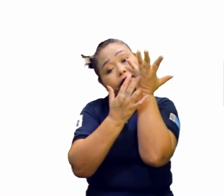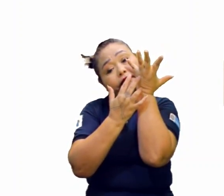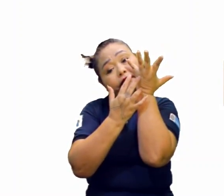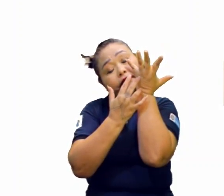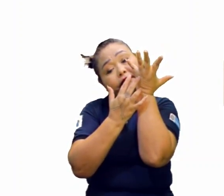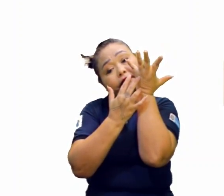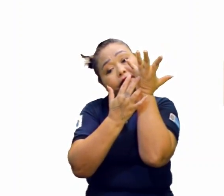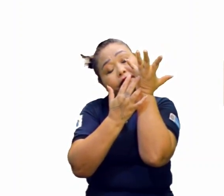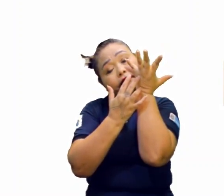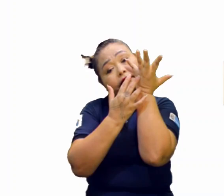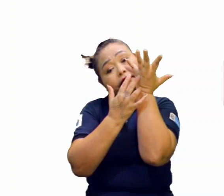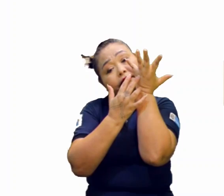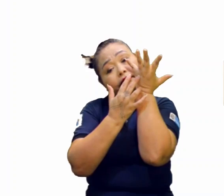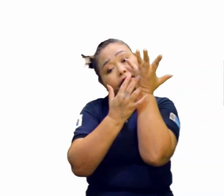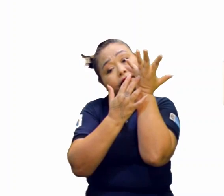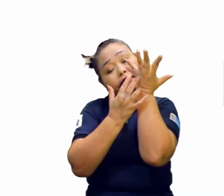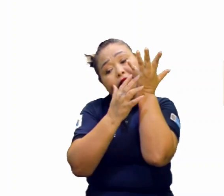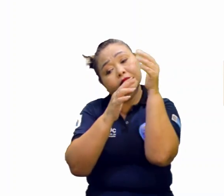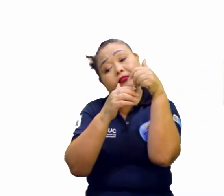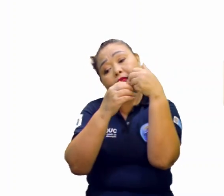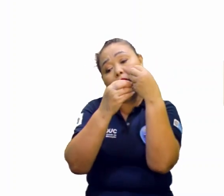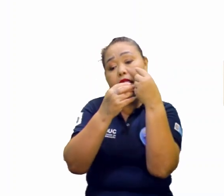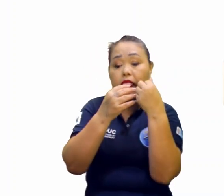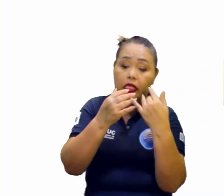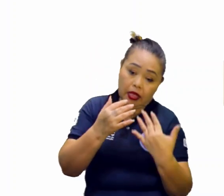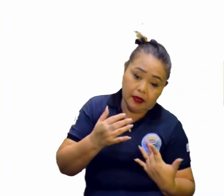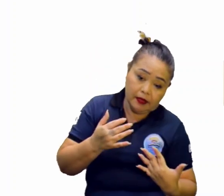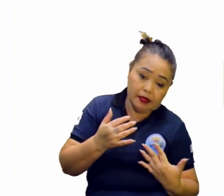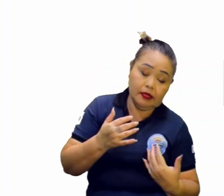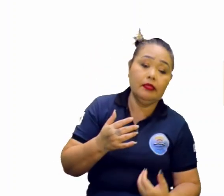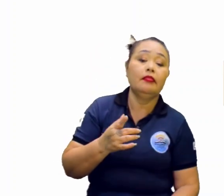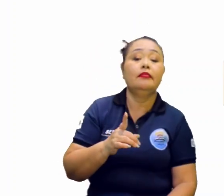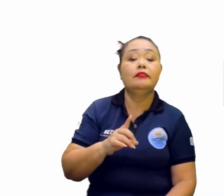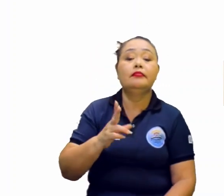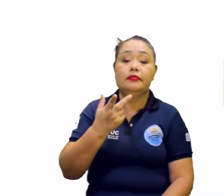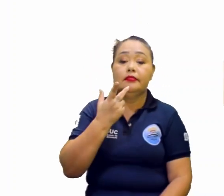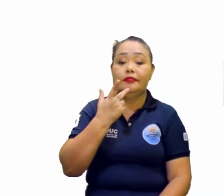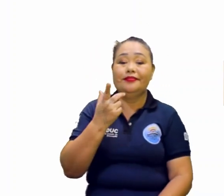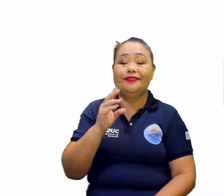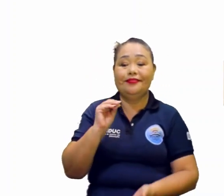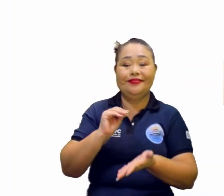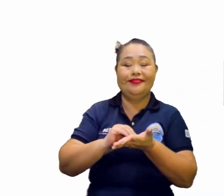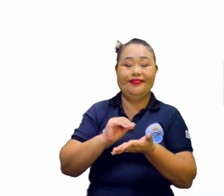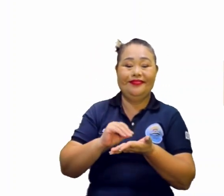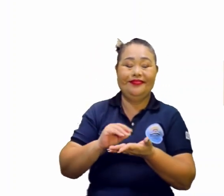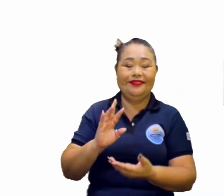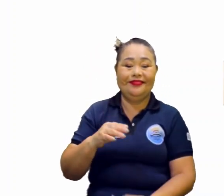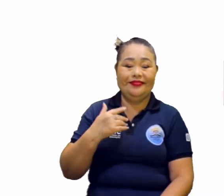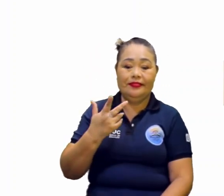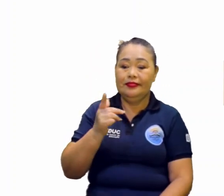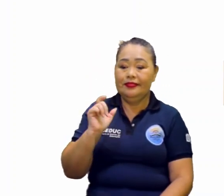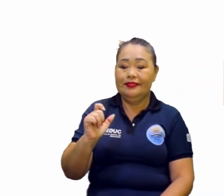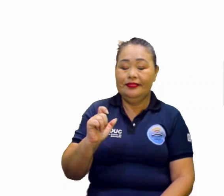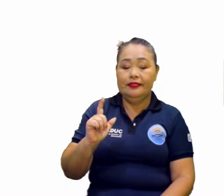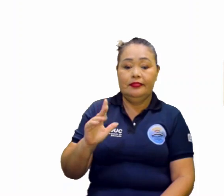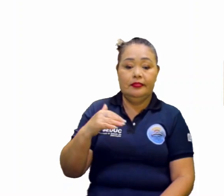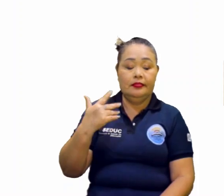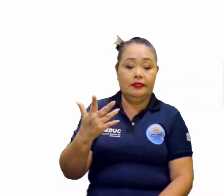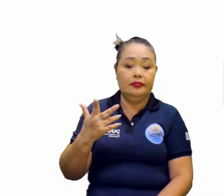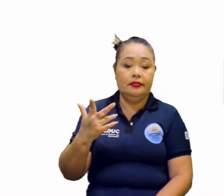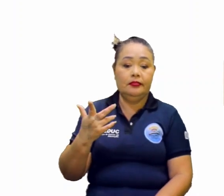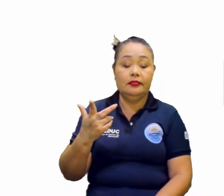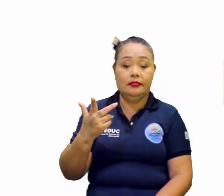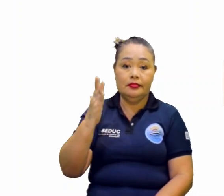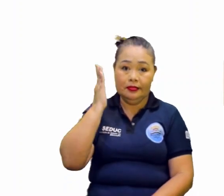sua execução, vamos dizer assim, tá? Às vezes me falta as palavras, vem as palavras aqui que, enfim, você compreendeu o que quis